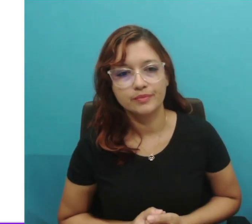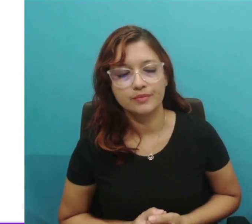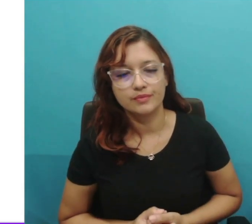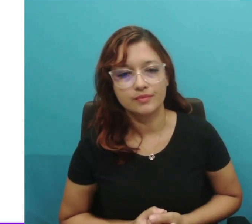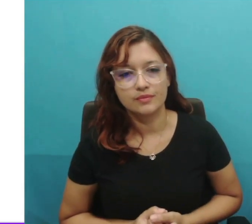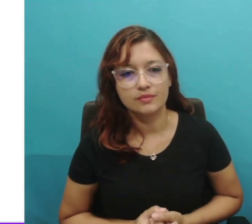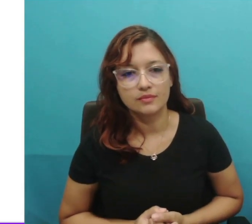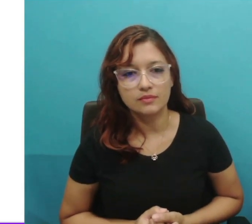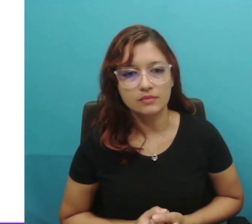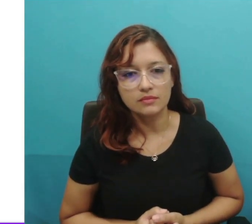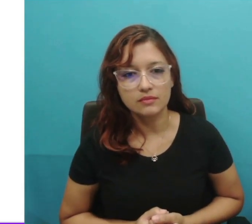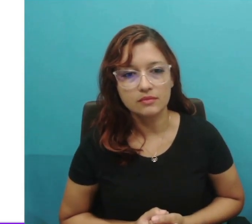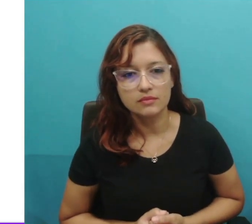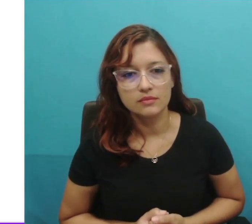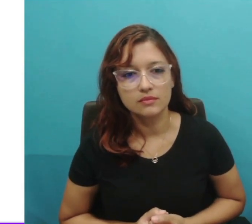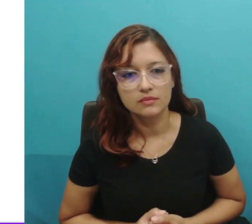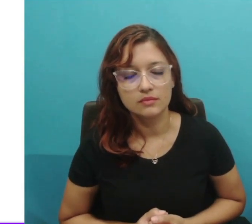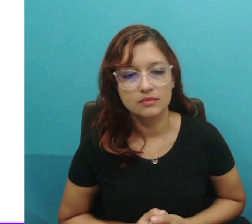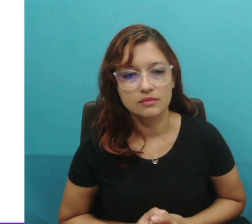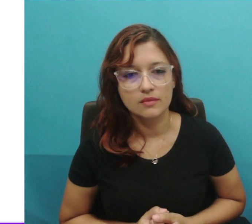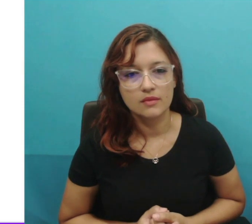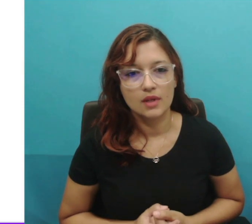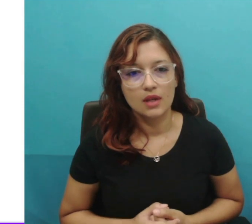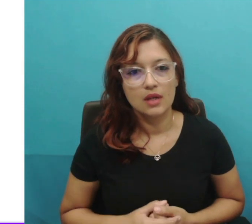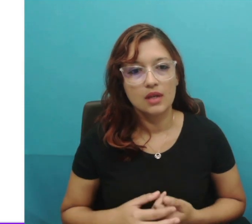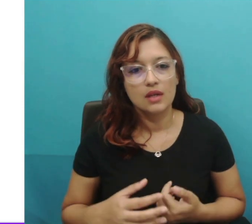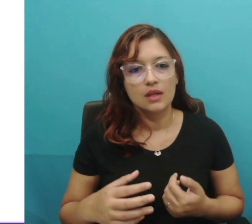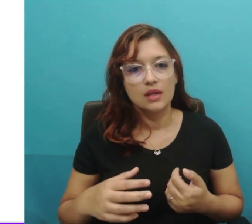às... Pode ser